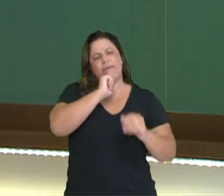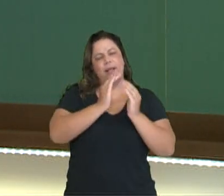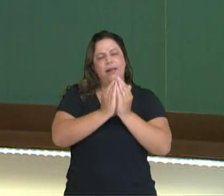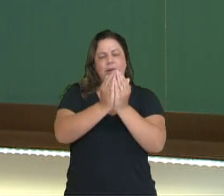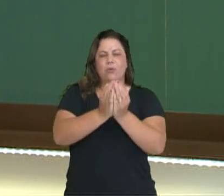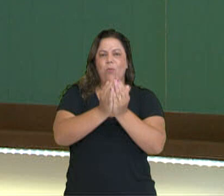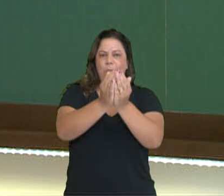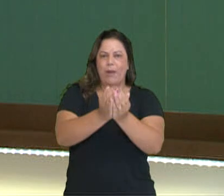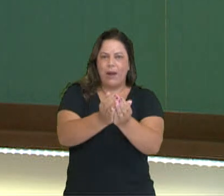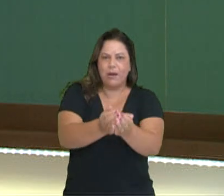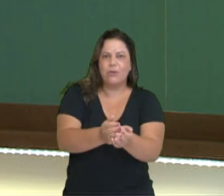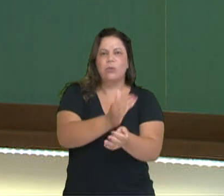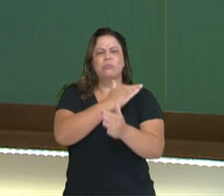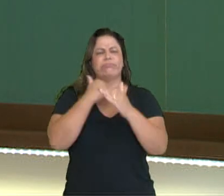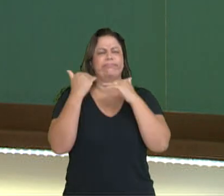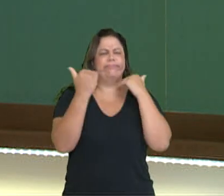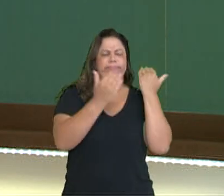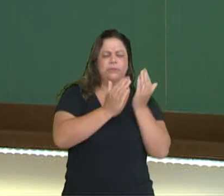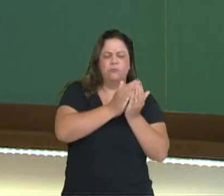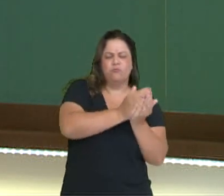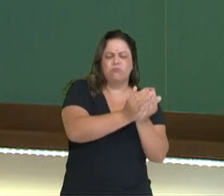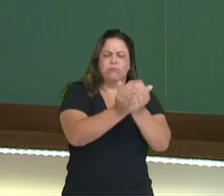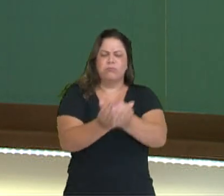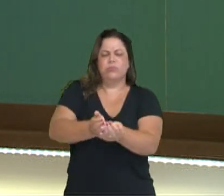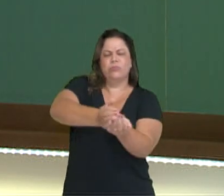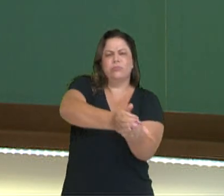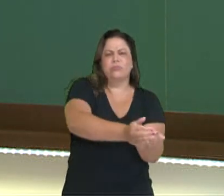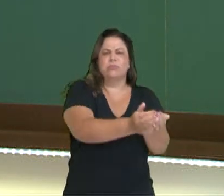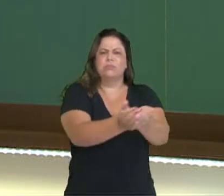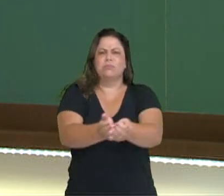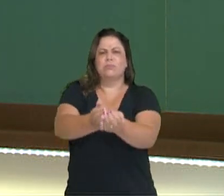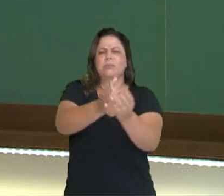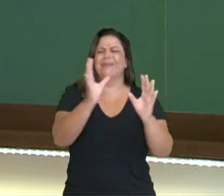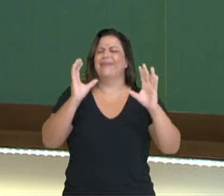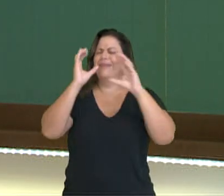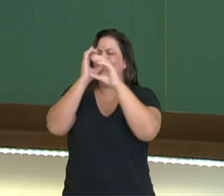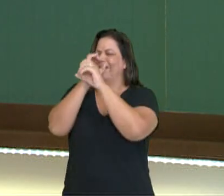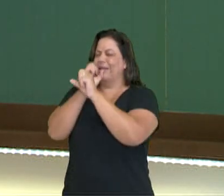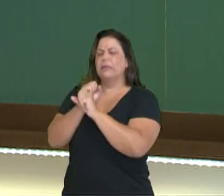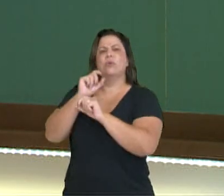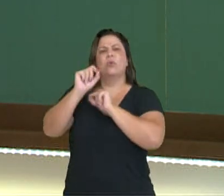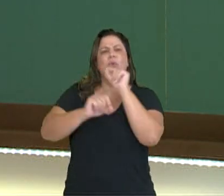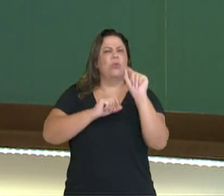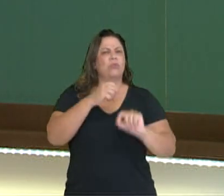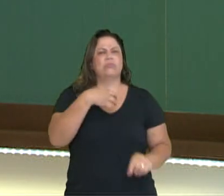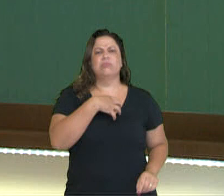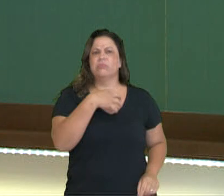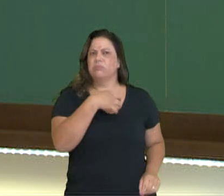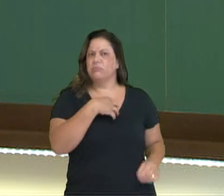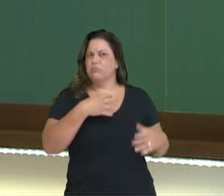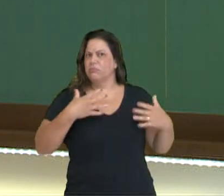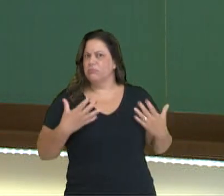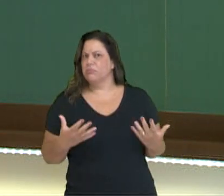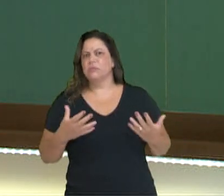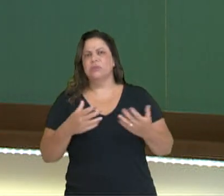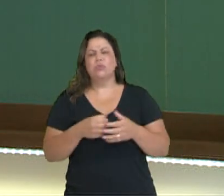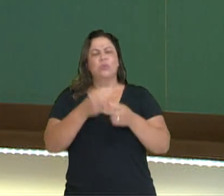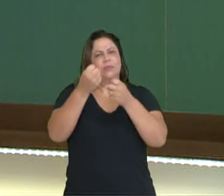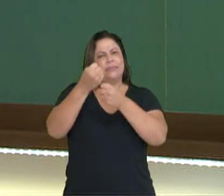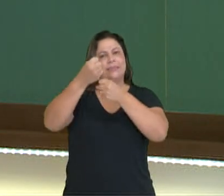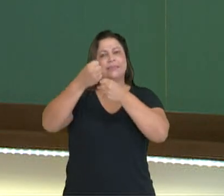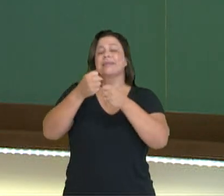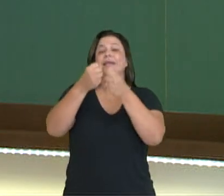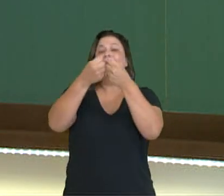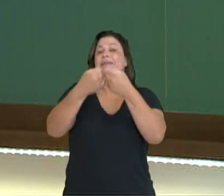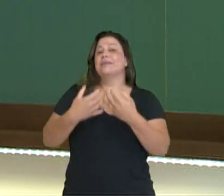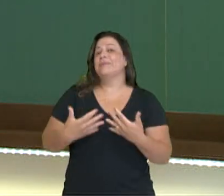mortos, deslizavam na escuridão. Qual é o efeito de sentido produzido com essa descrição? Mais